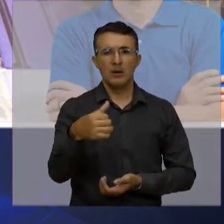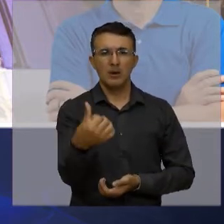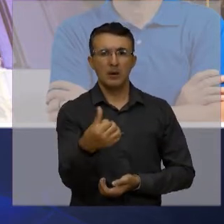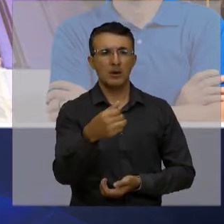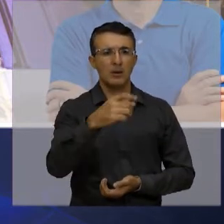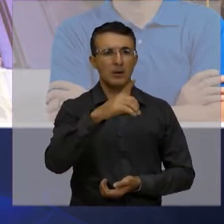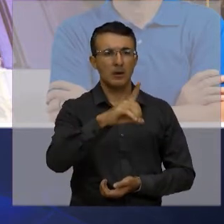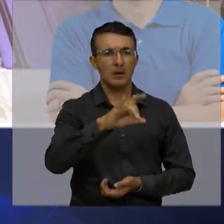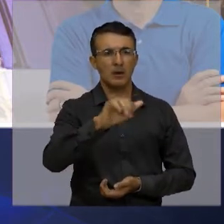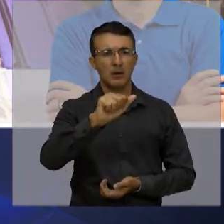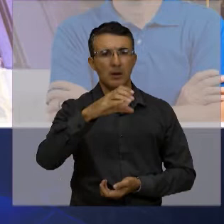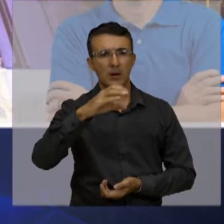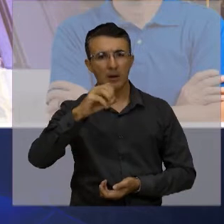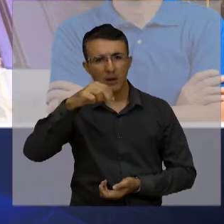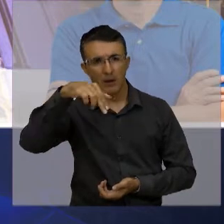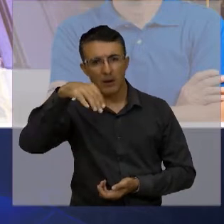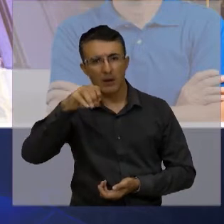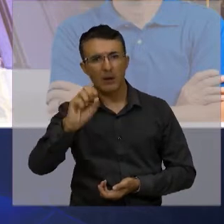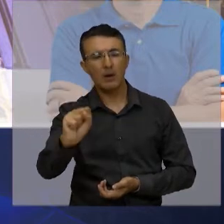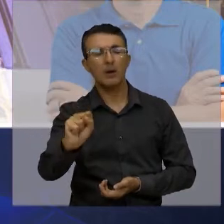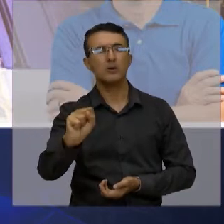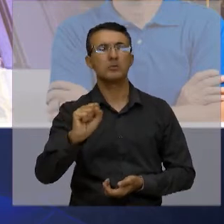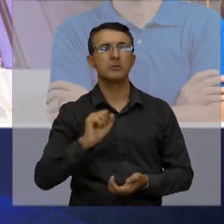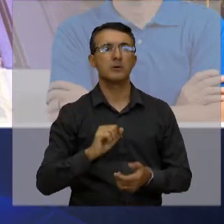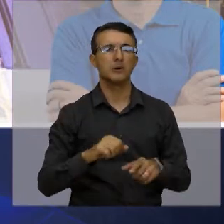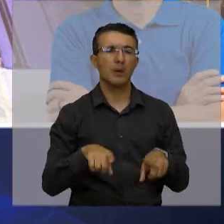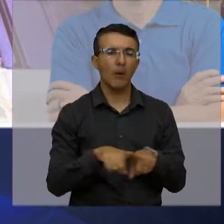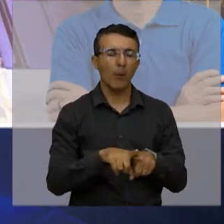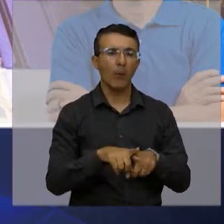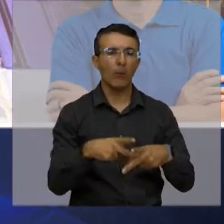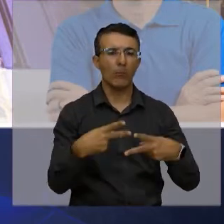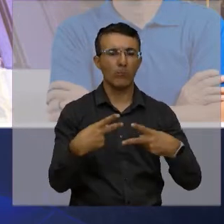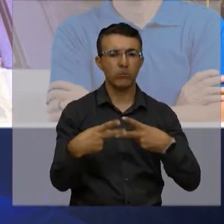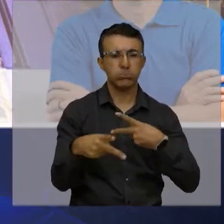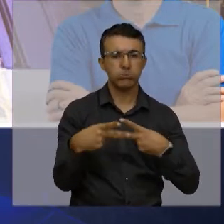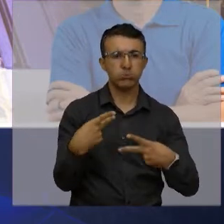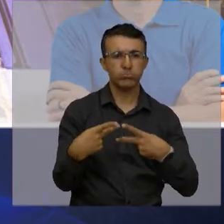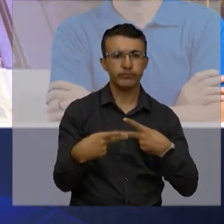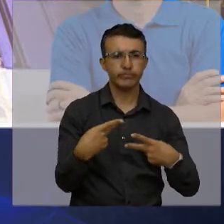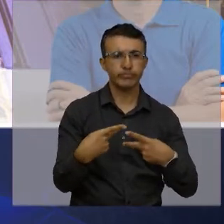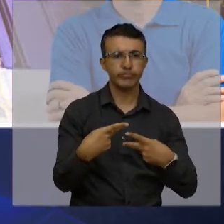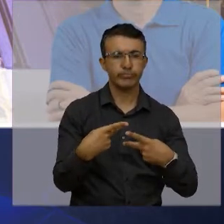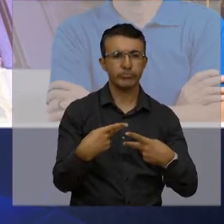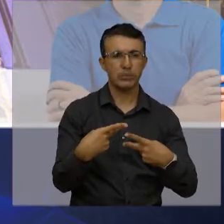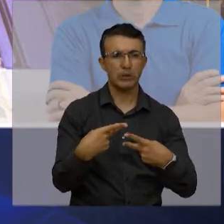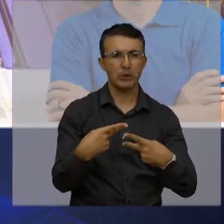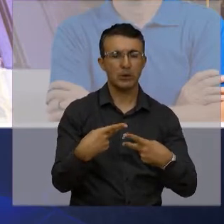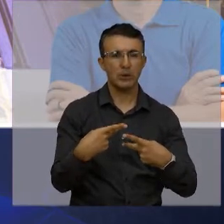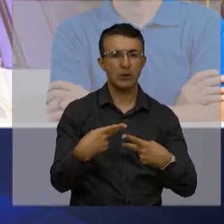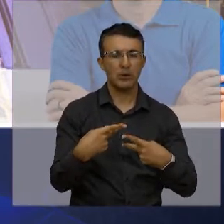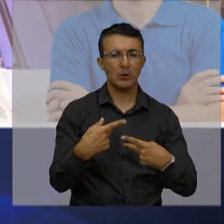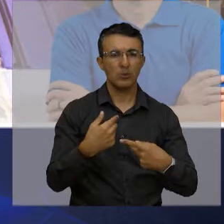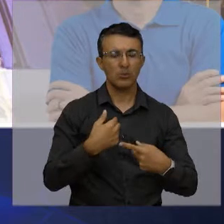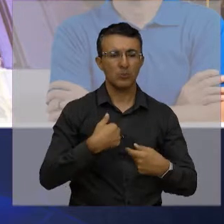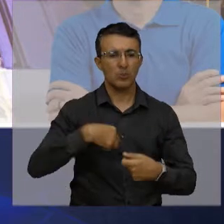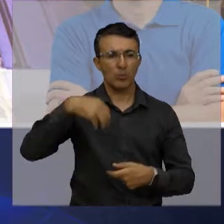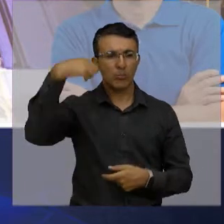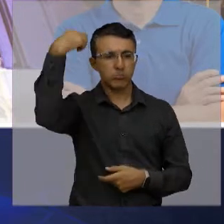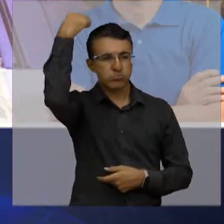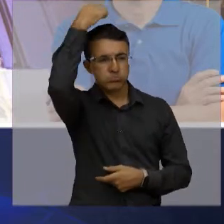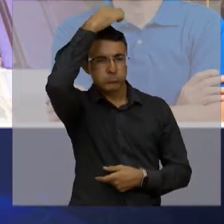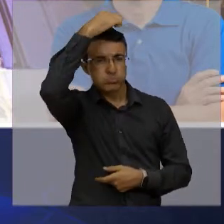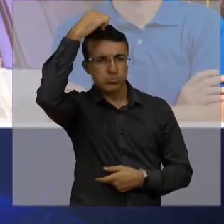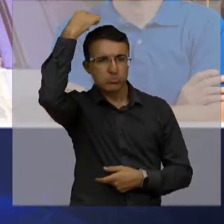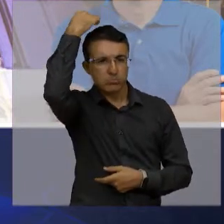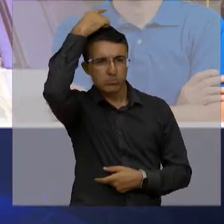diáconos e temos São José como padroeiro da nossa querida Diocese de São José dos Campos.